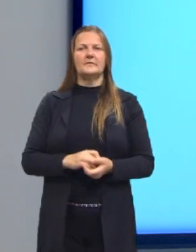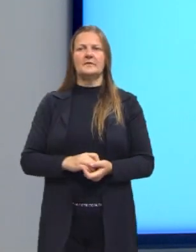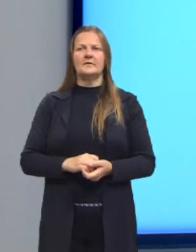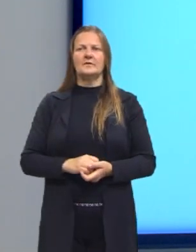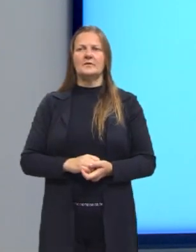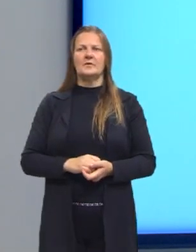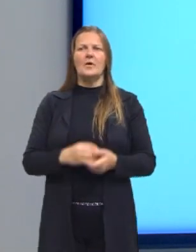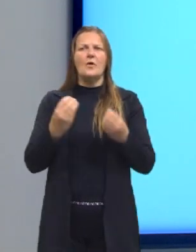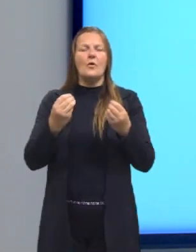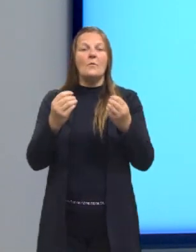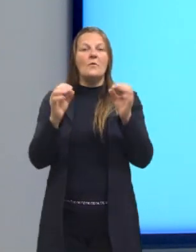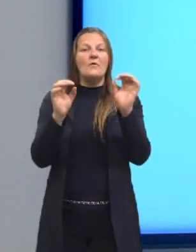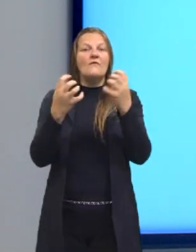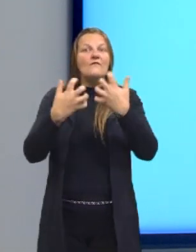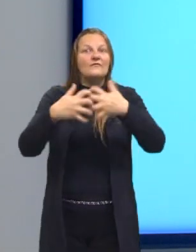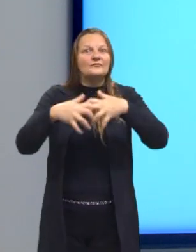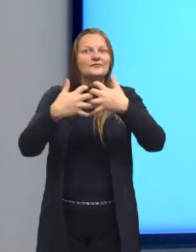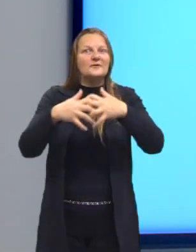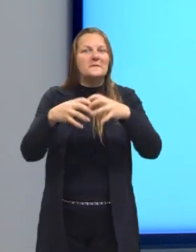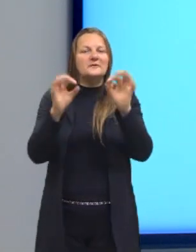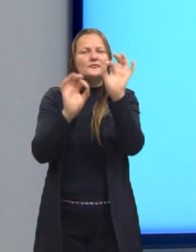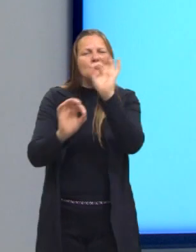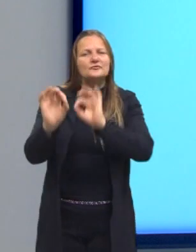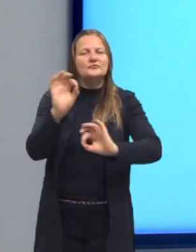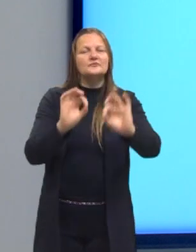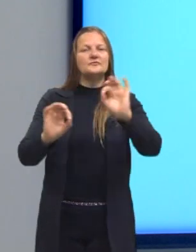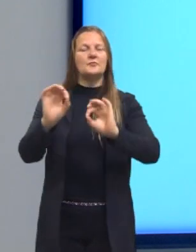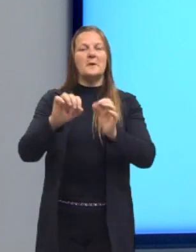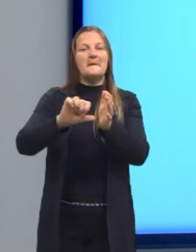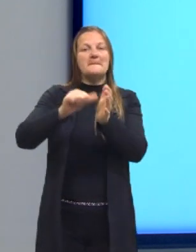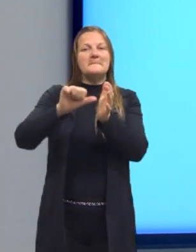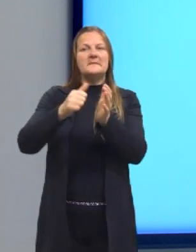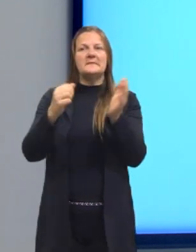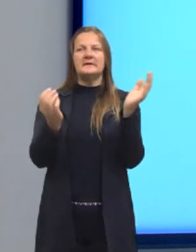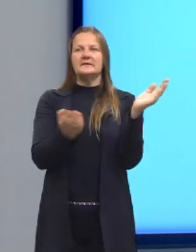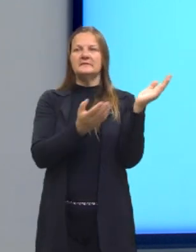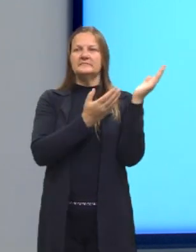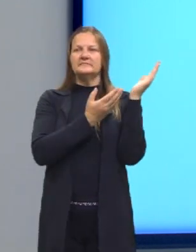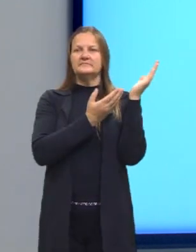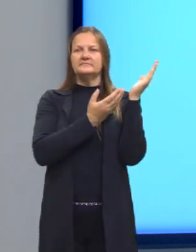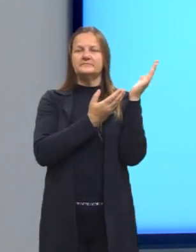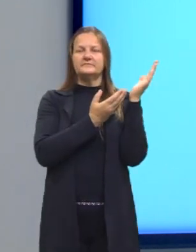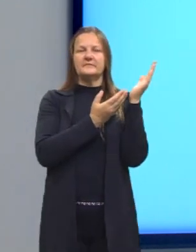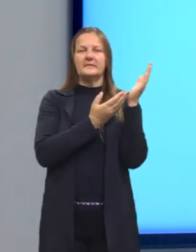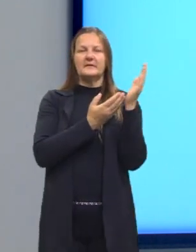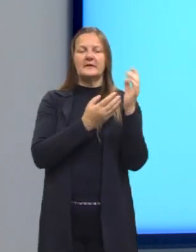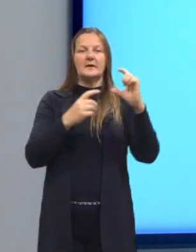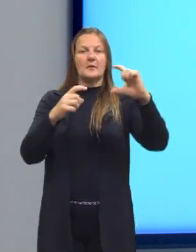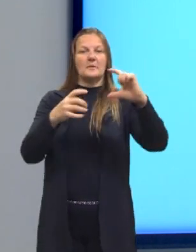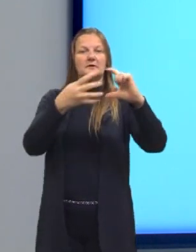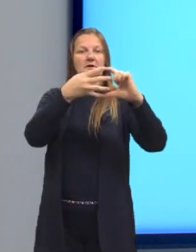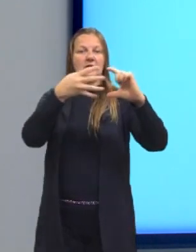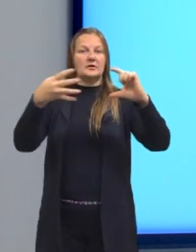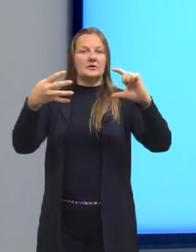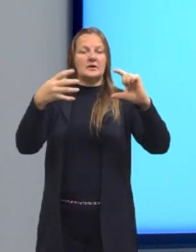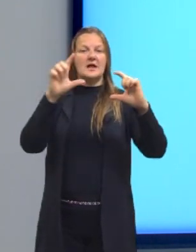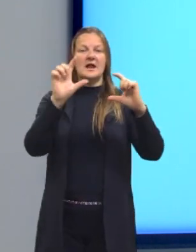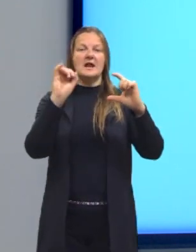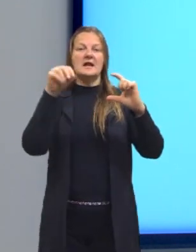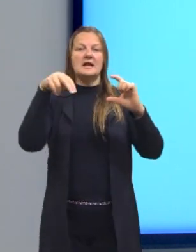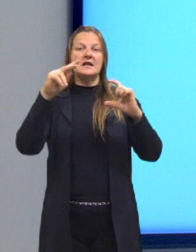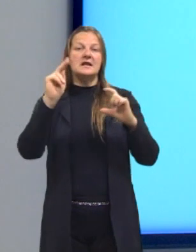ali o formato dessa Matriz Então a primeira Matriz que nós temos é a matriz linha Então como o nome indica